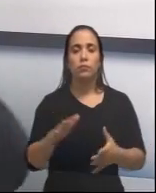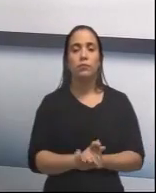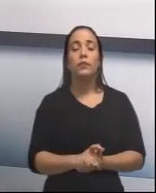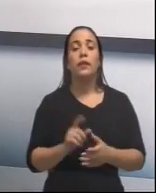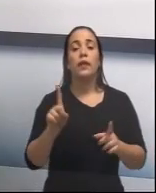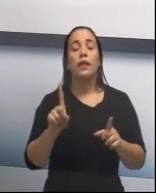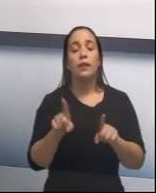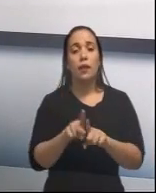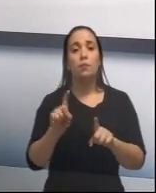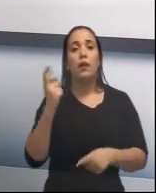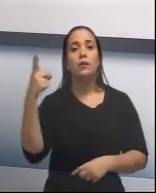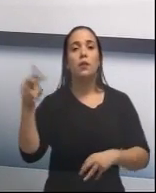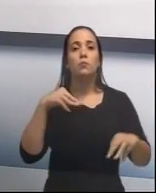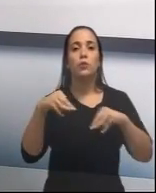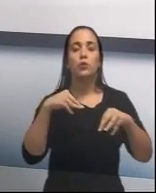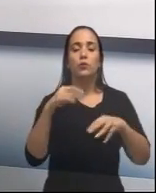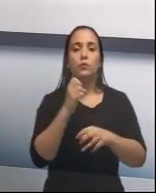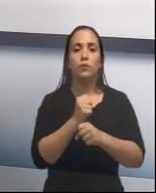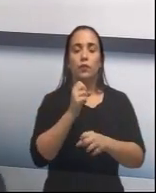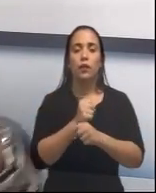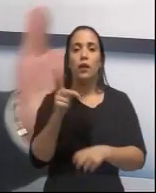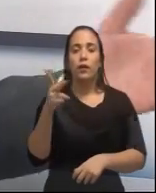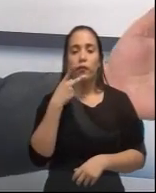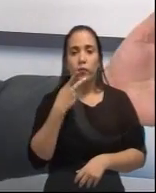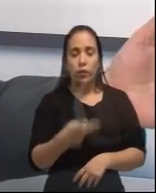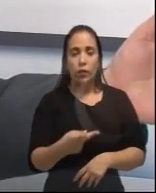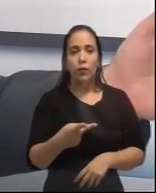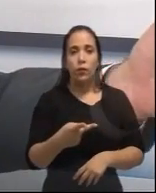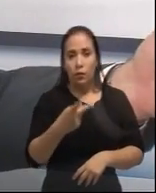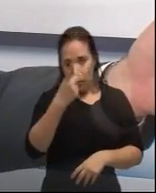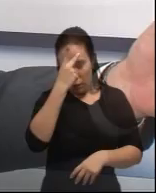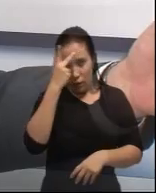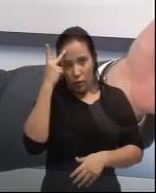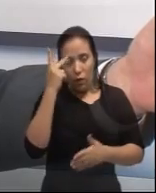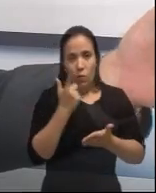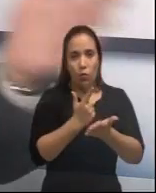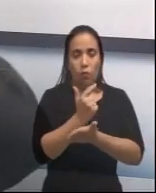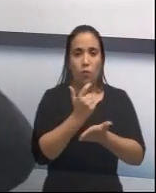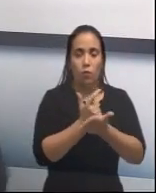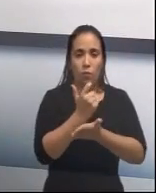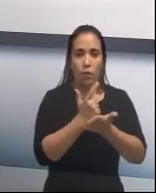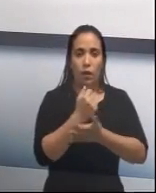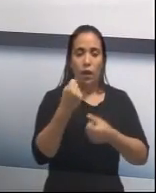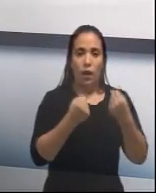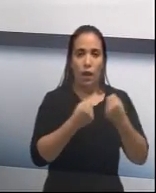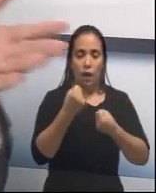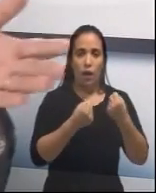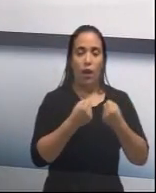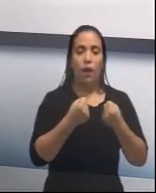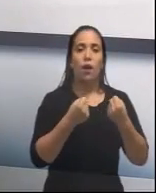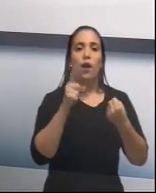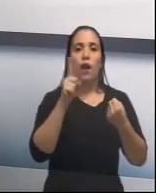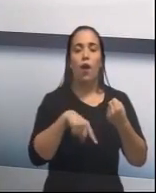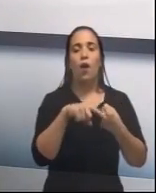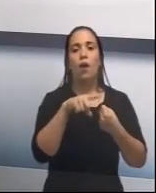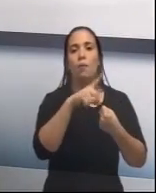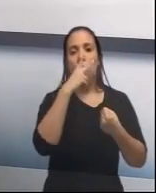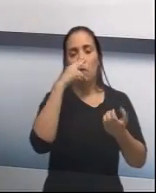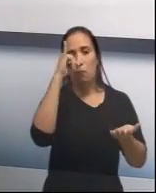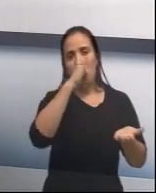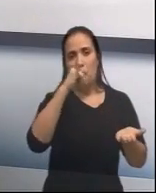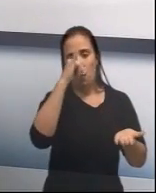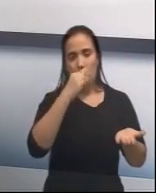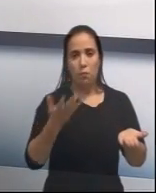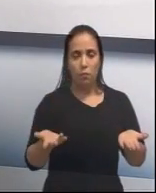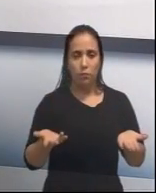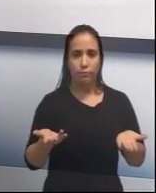ele era ministro da Fazenda, ele falava que o cara que comprava carro com ágio era otário. Isso foi replicado várias vezes. É a